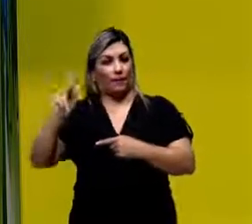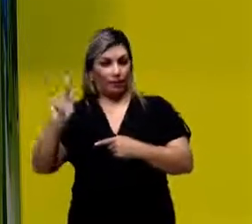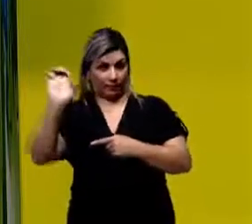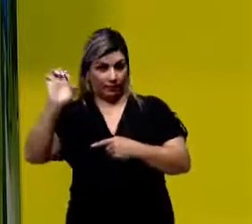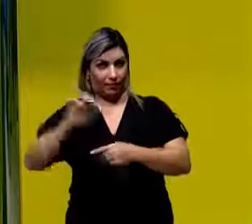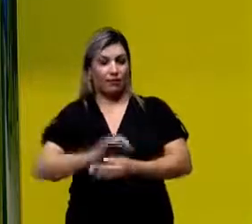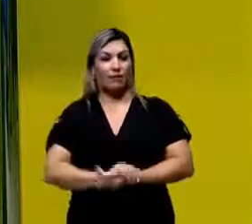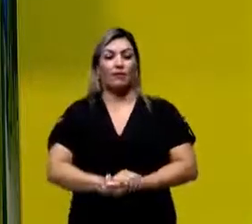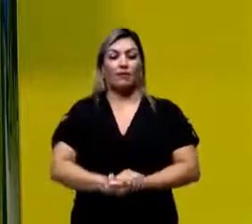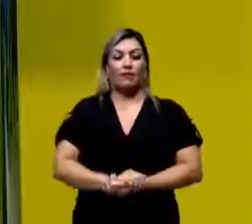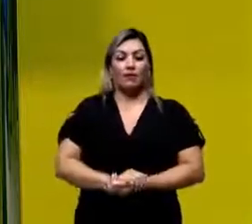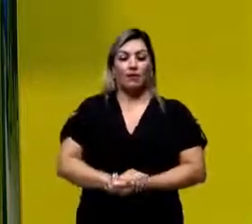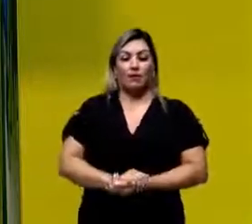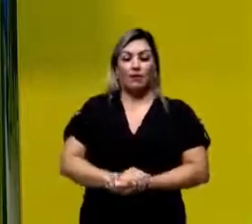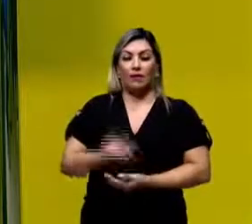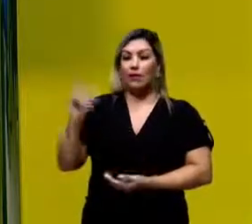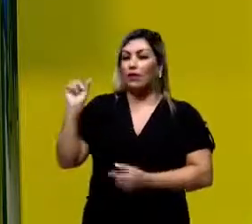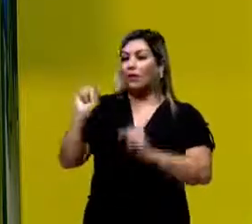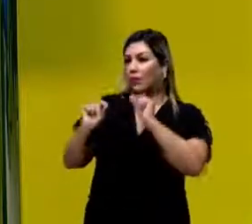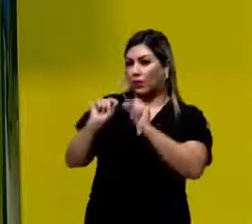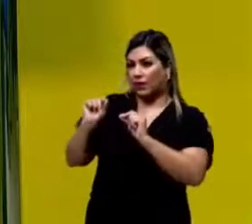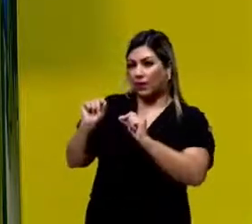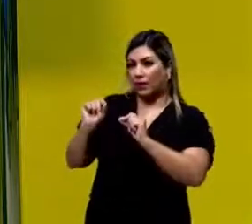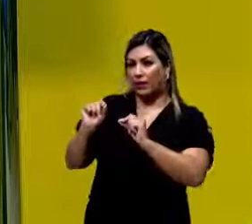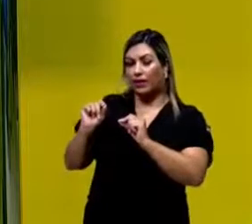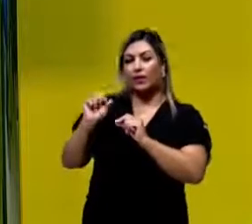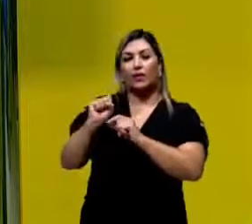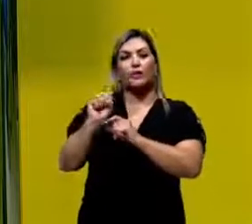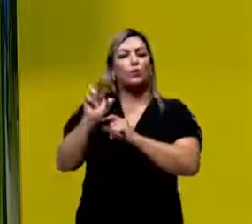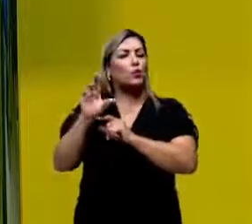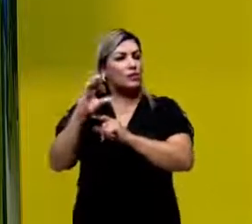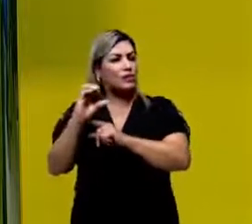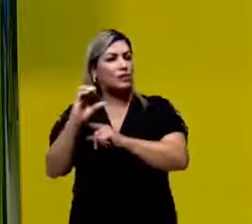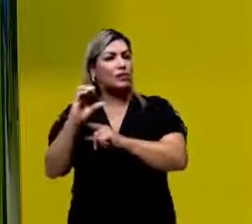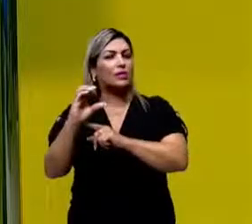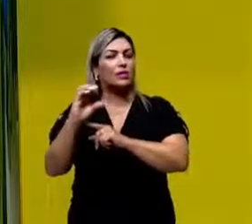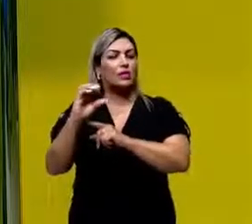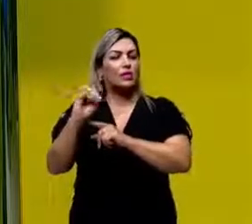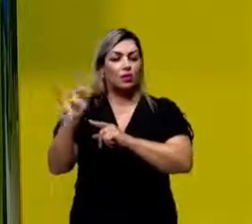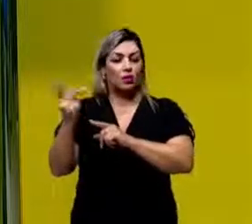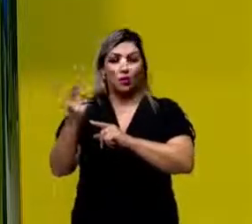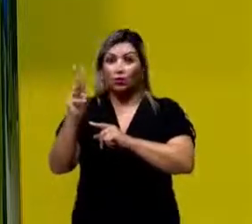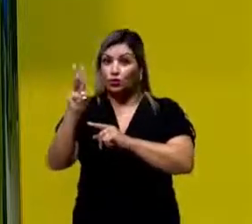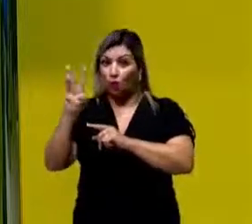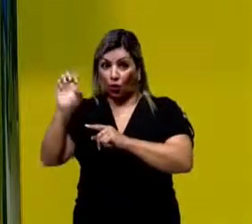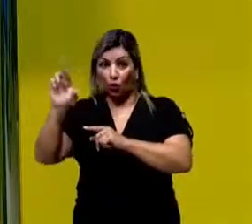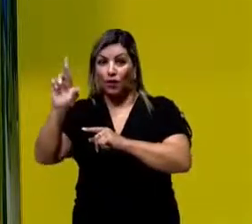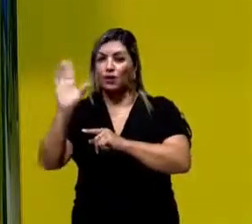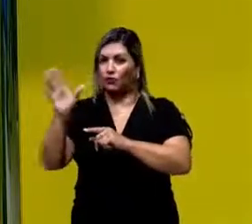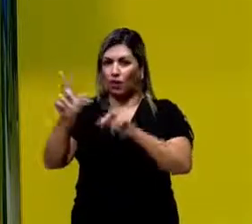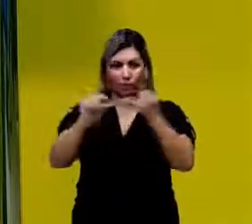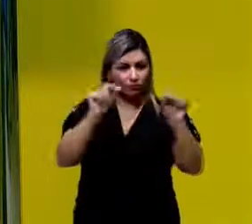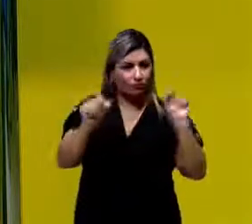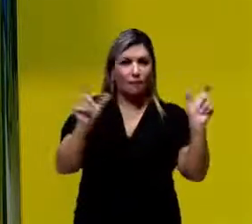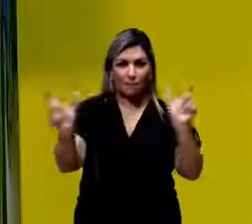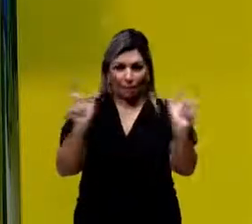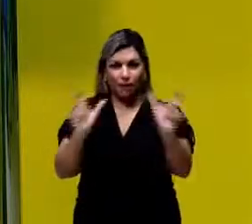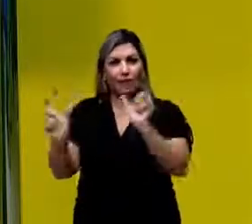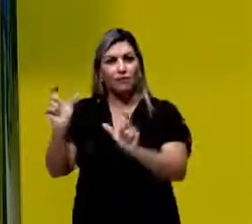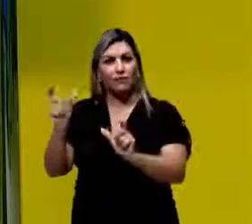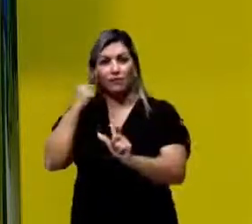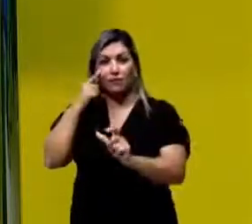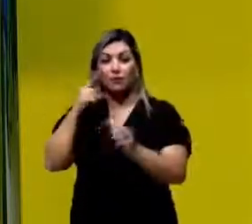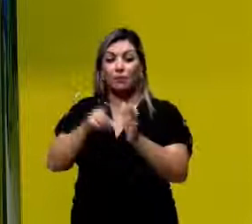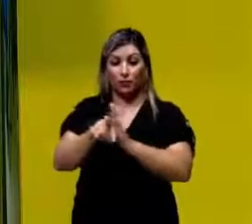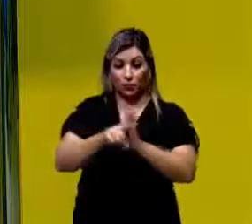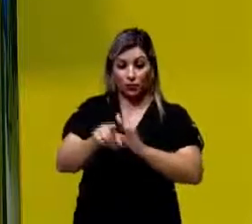que é o que a sorte of Hours on wheels tá Eu já peguei tudo que eu preciso aqui pra gente poder ver qual que é a